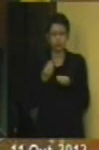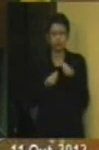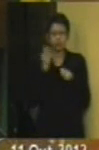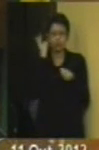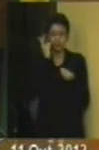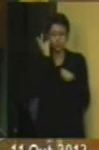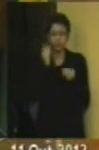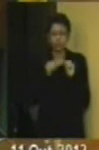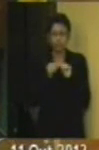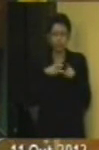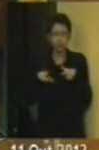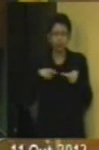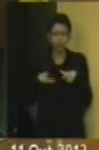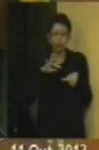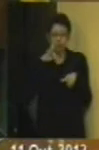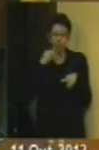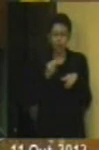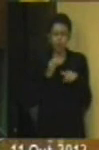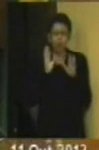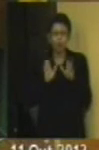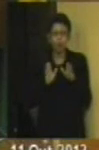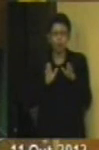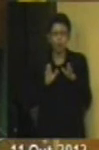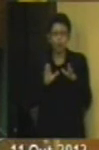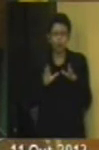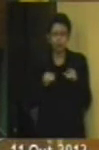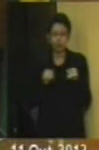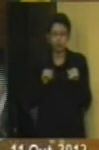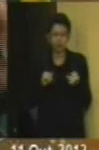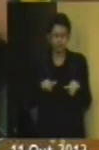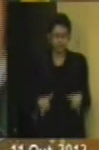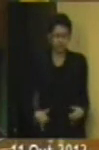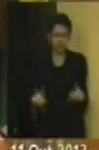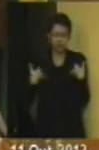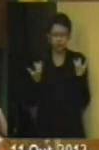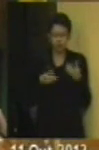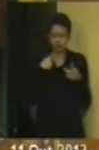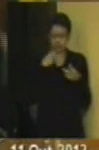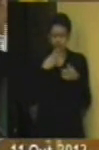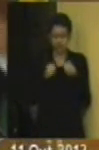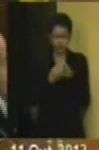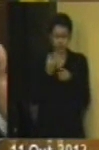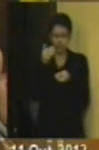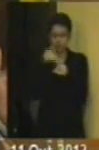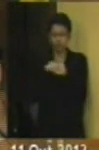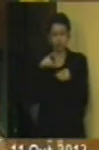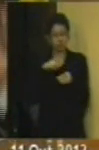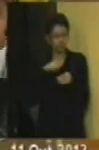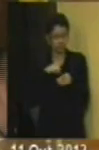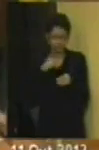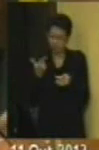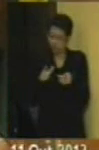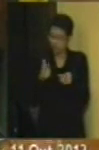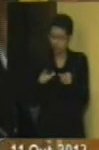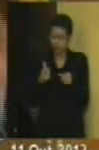para todos mas este comportamento arrogante que vós ele esteve aqui na tribuna em falar do tamanho do seu recheio que nem recheio tem